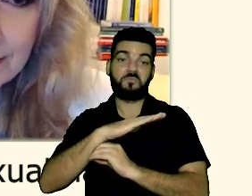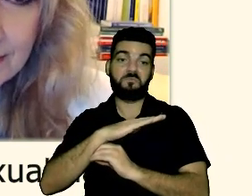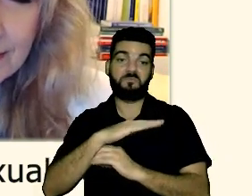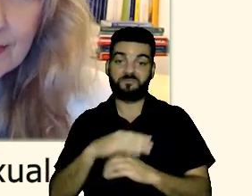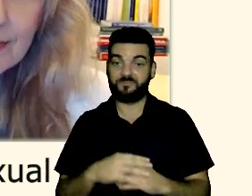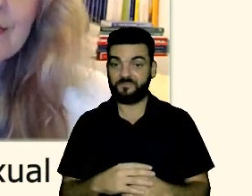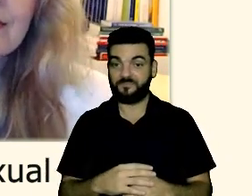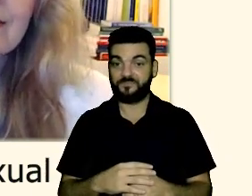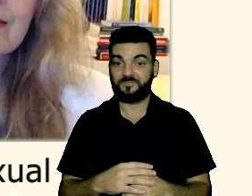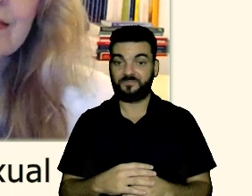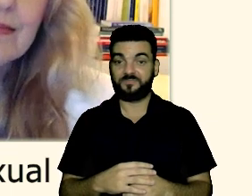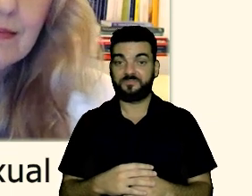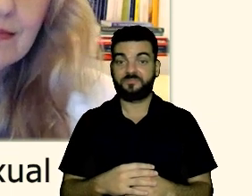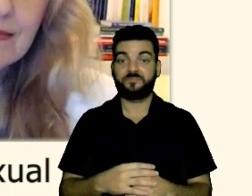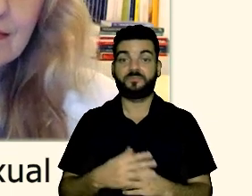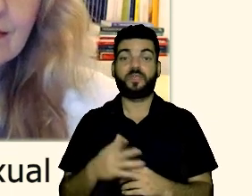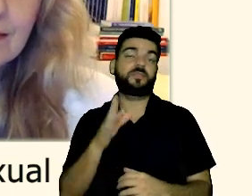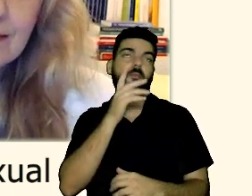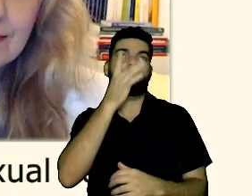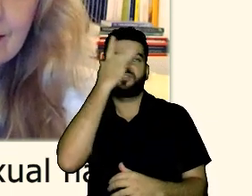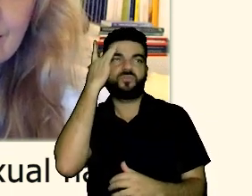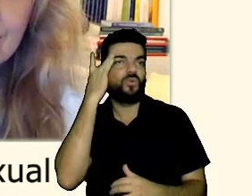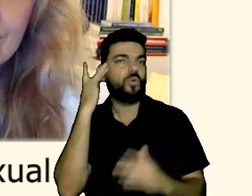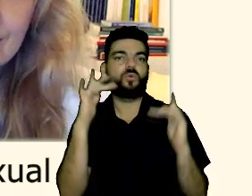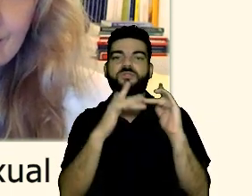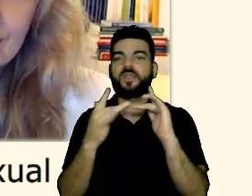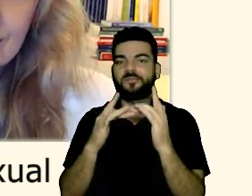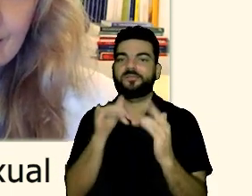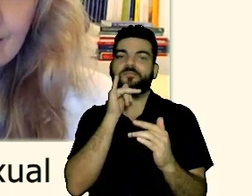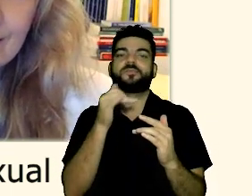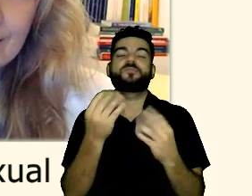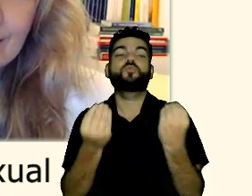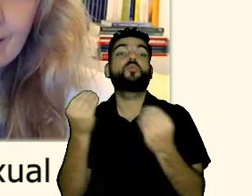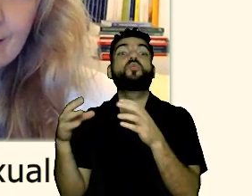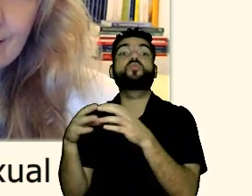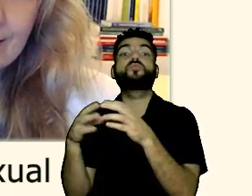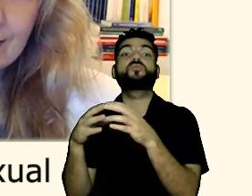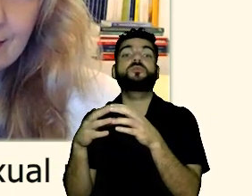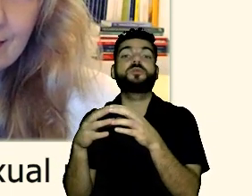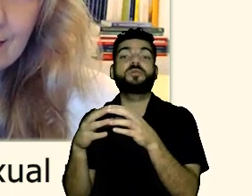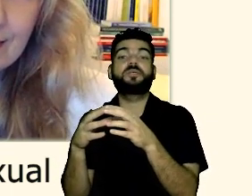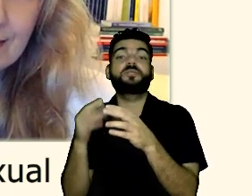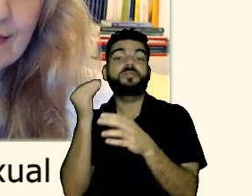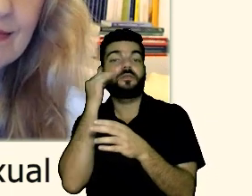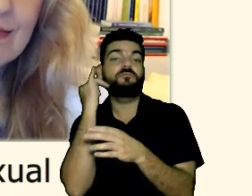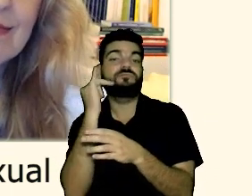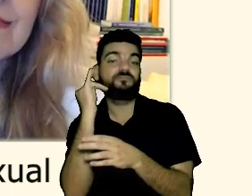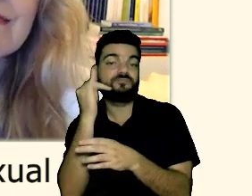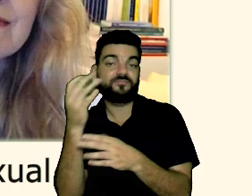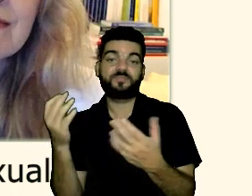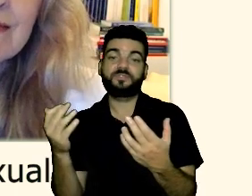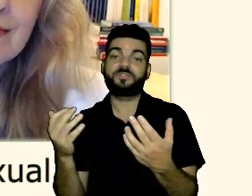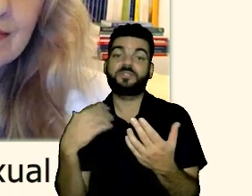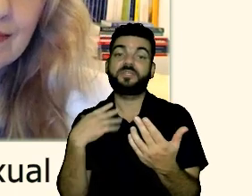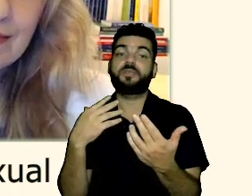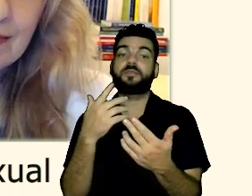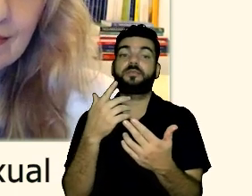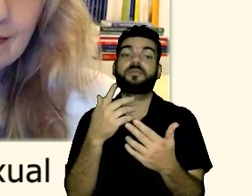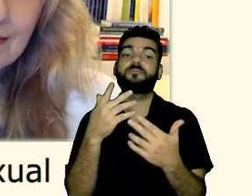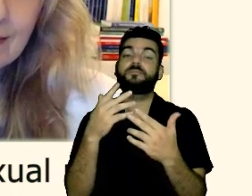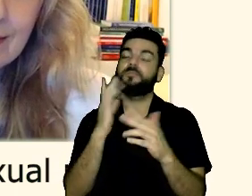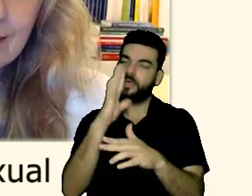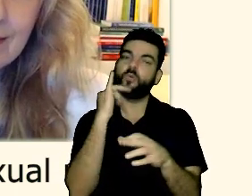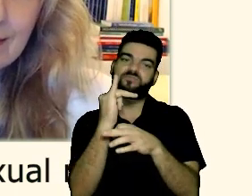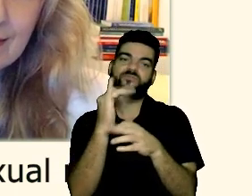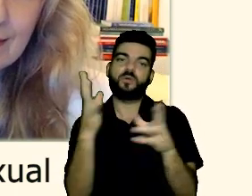comunicação interpessoal e a comunicação institucional. Quando a gente fala da comunicação interpessoal, a